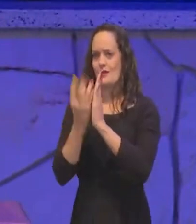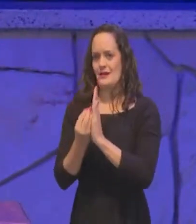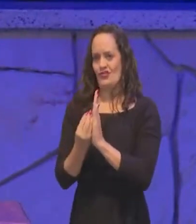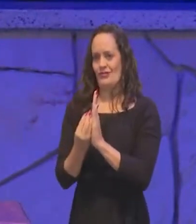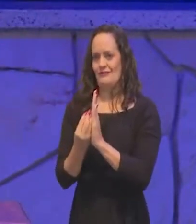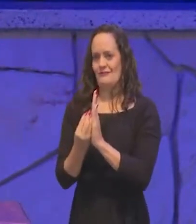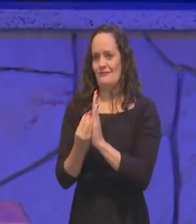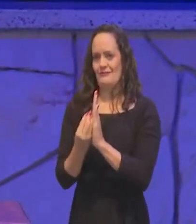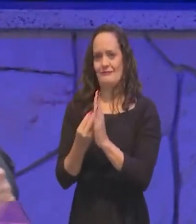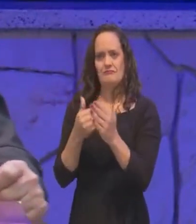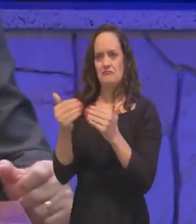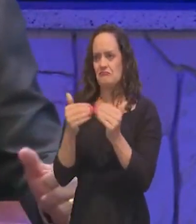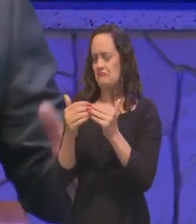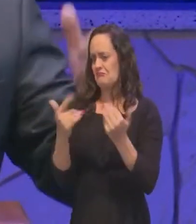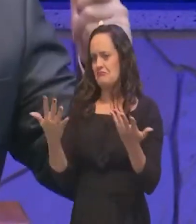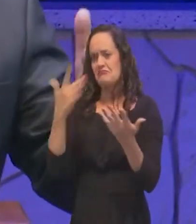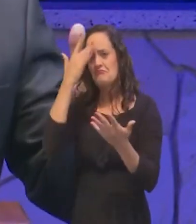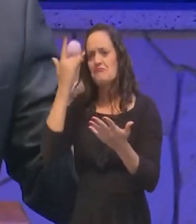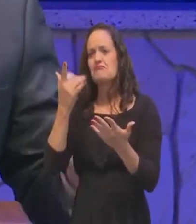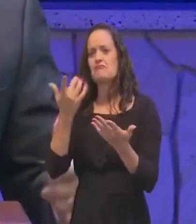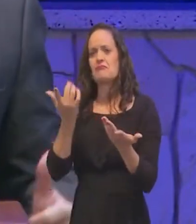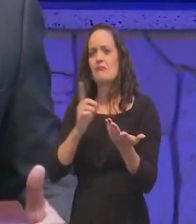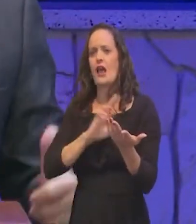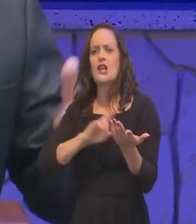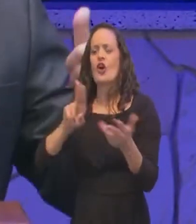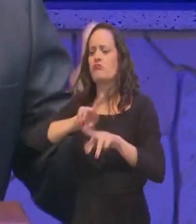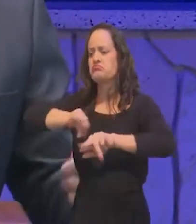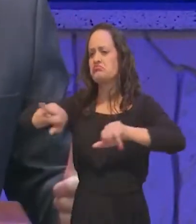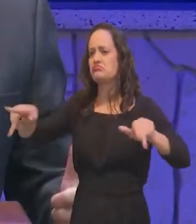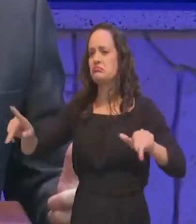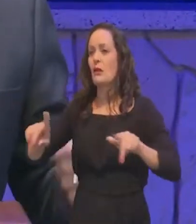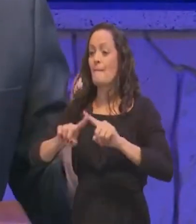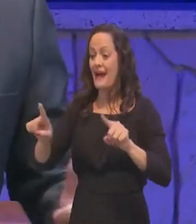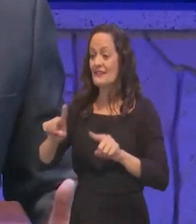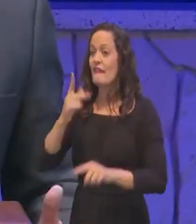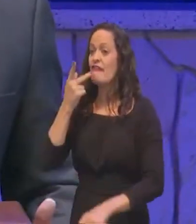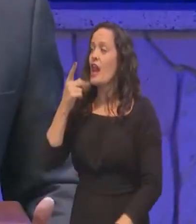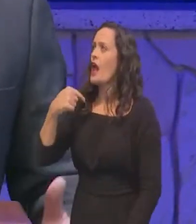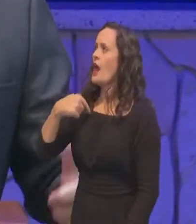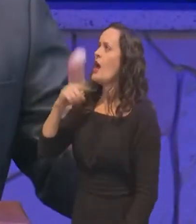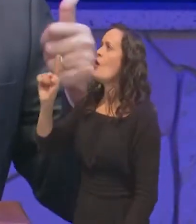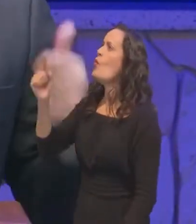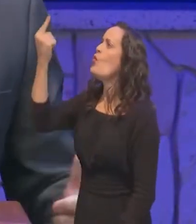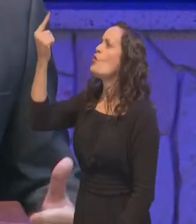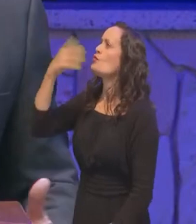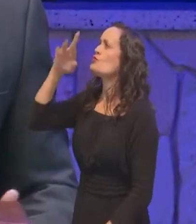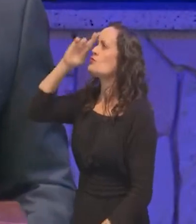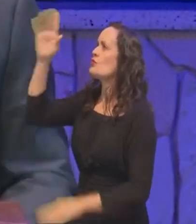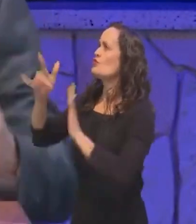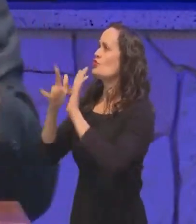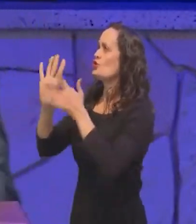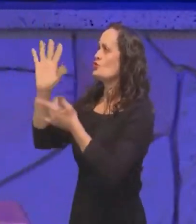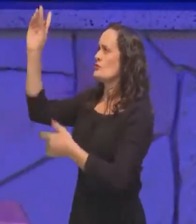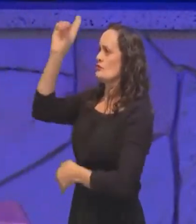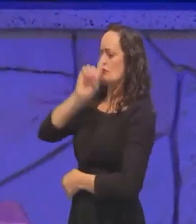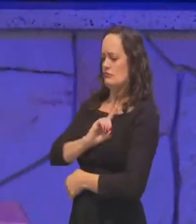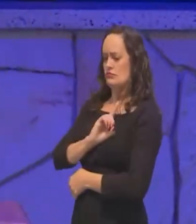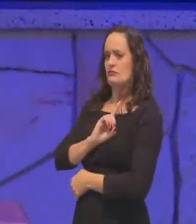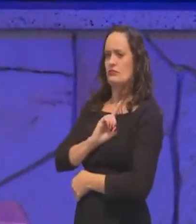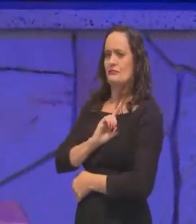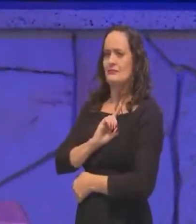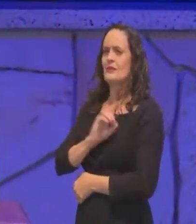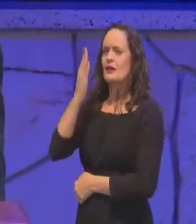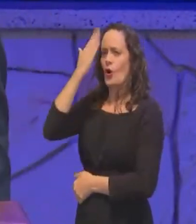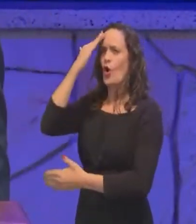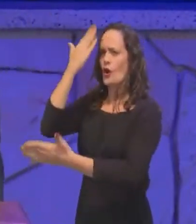as denominações, daqueles que professam que Jesus Cristo é o Filho de Deus, o Senhor, e que veio em carne e